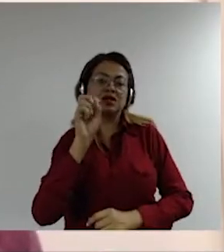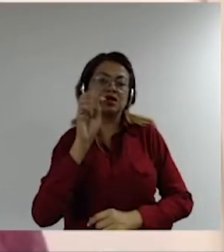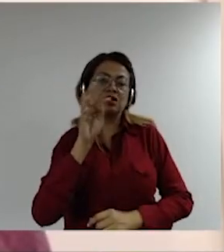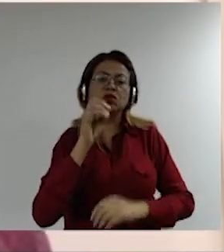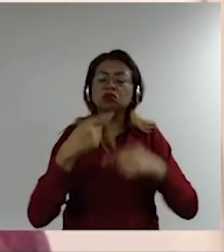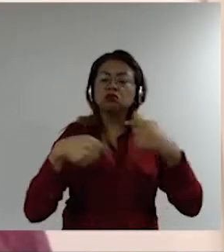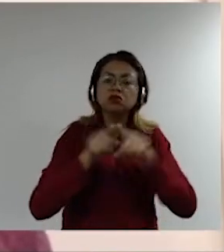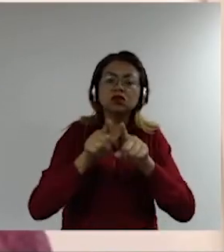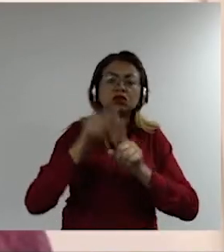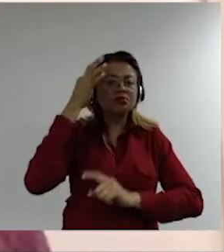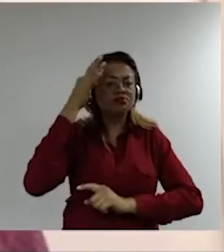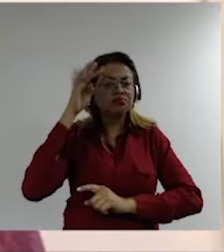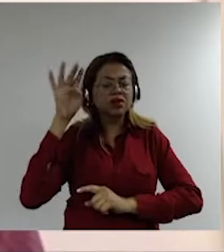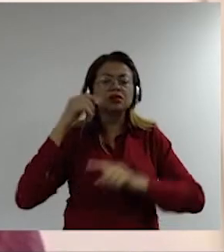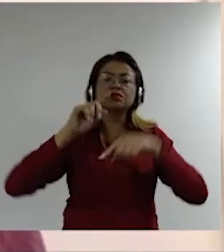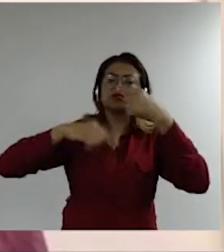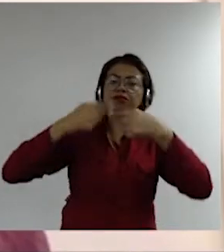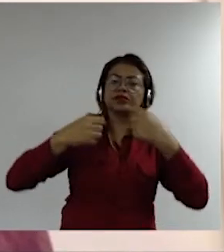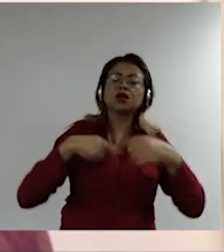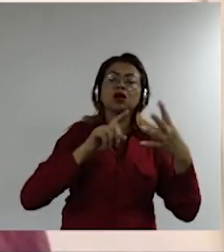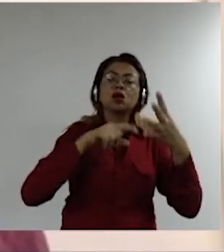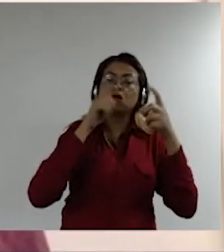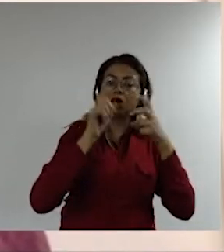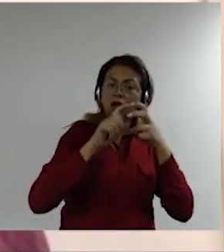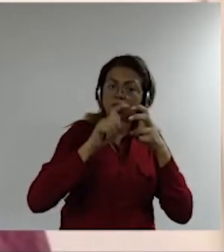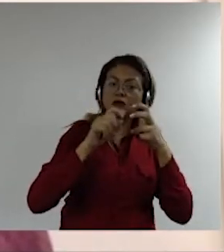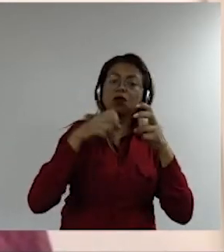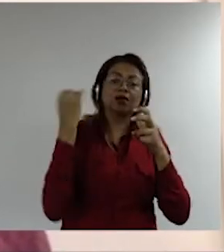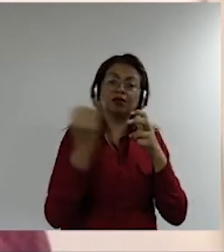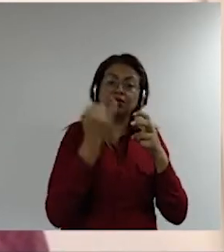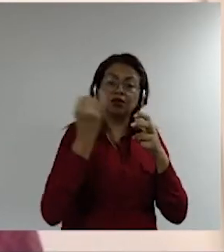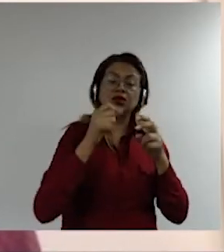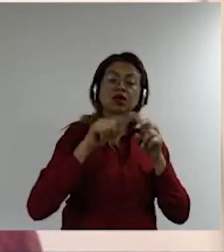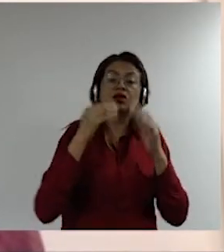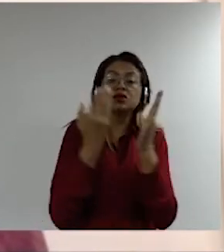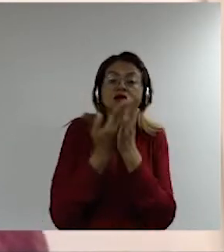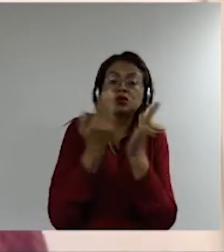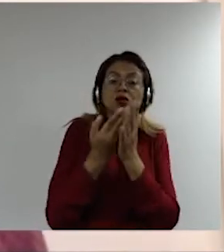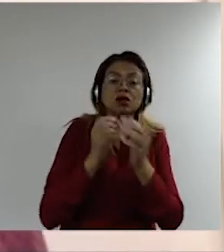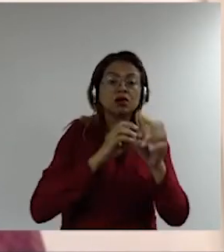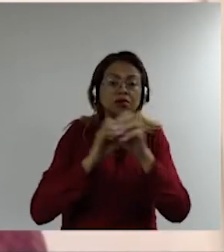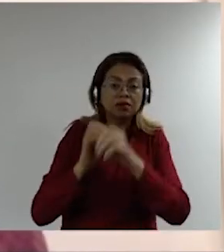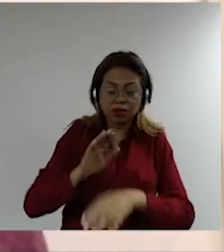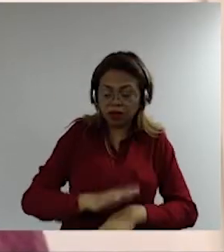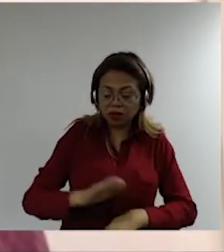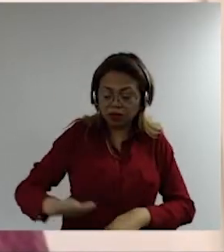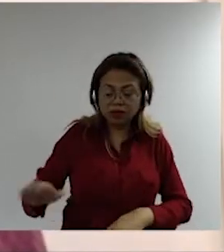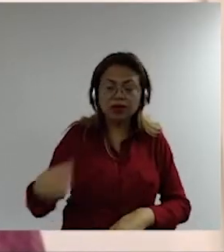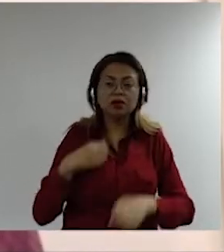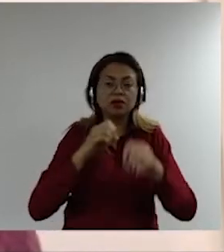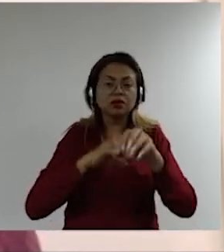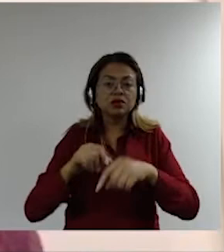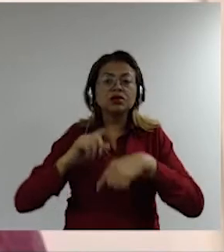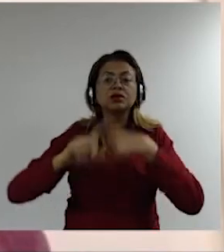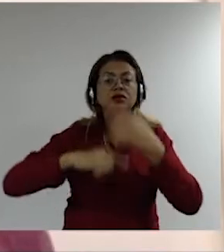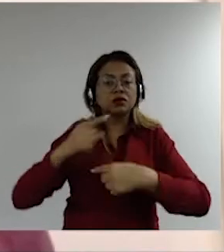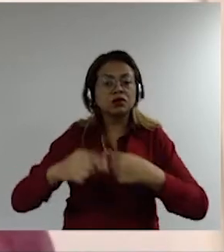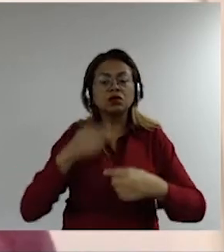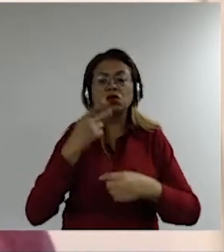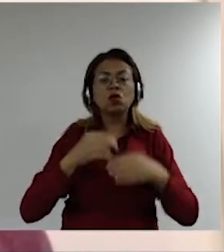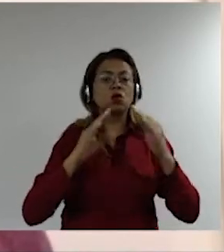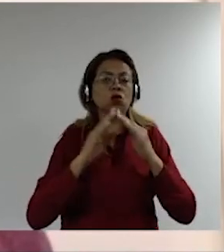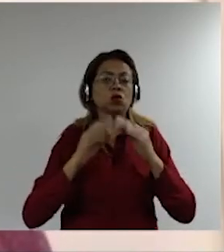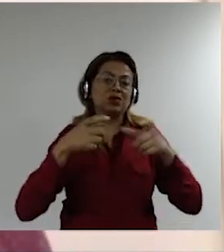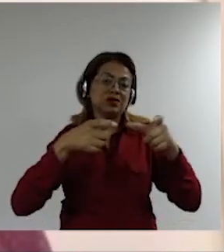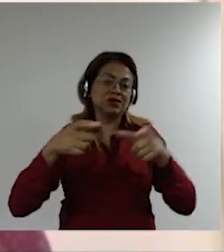E quinto, e importantíssimo, a escola ensina as crianças e jovens a conviver numa organização hierárquica, o